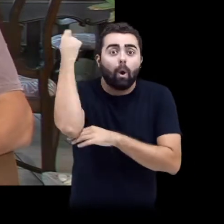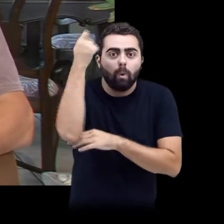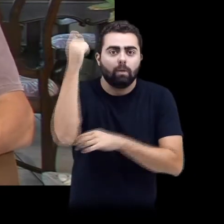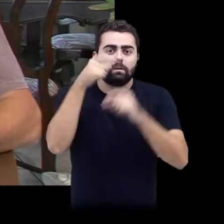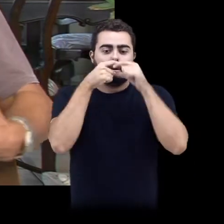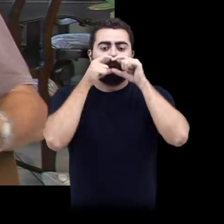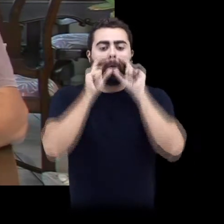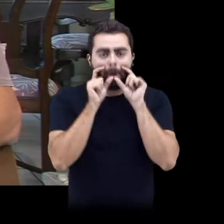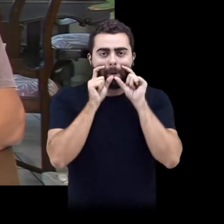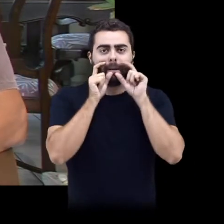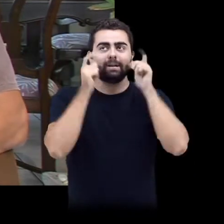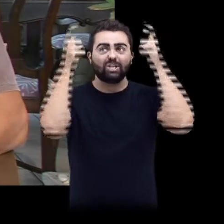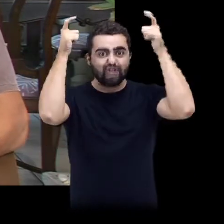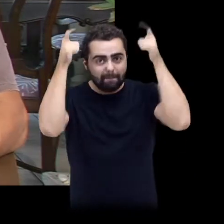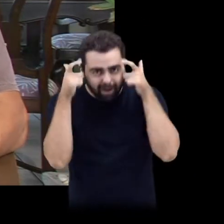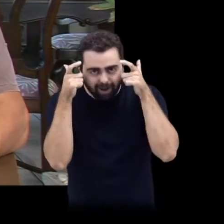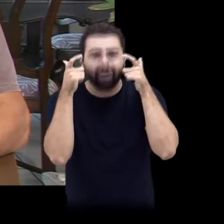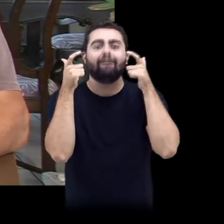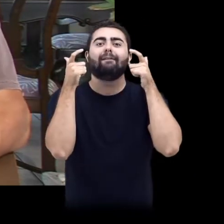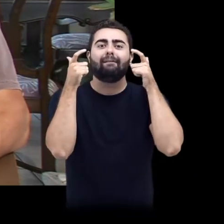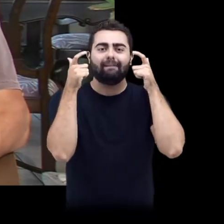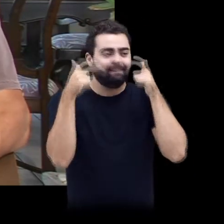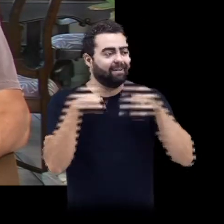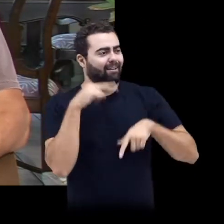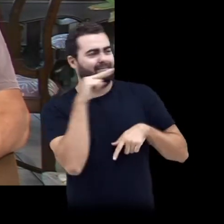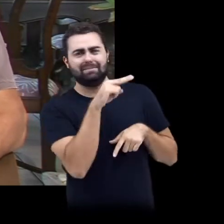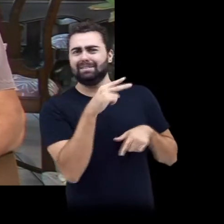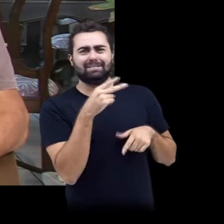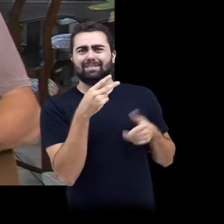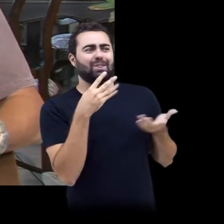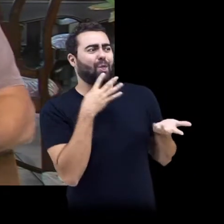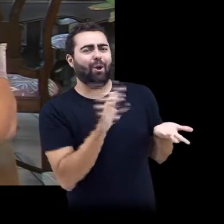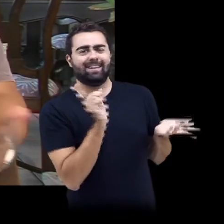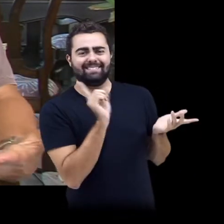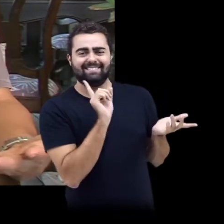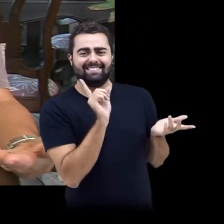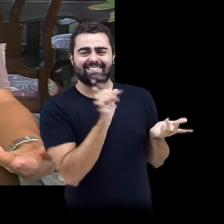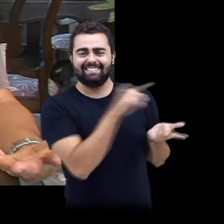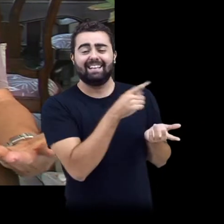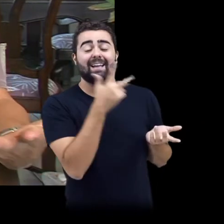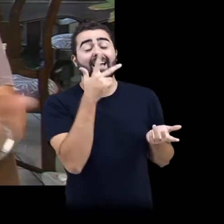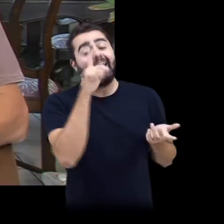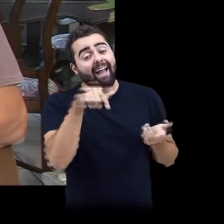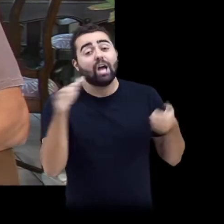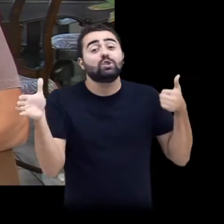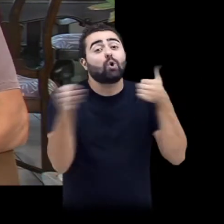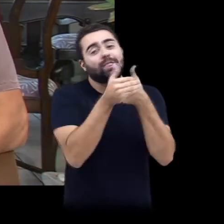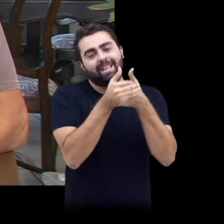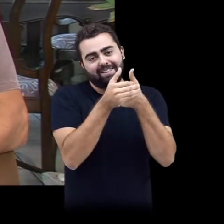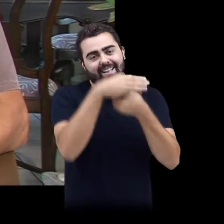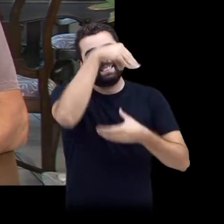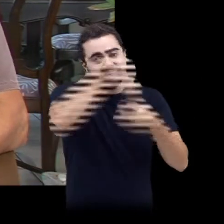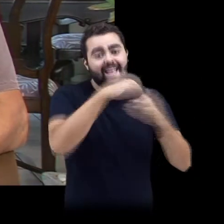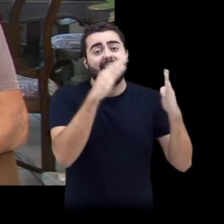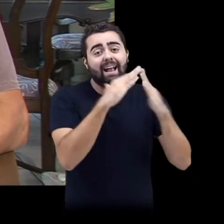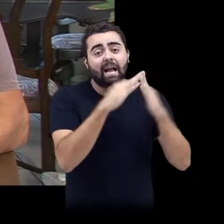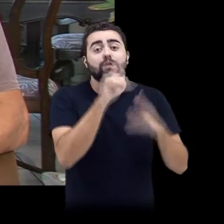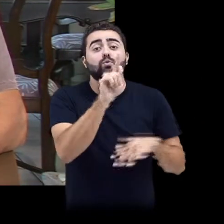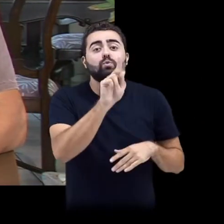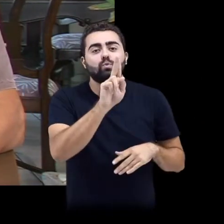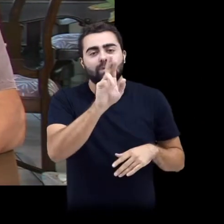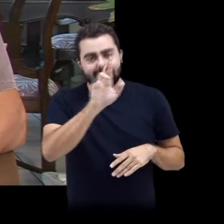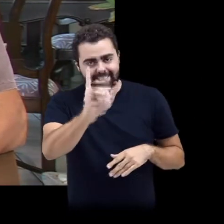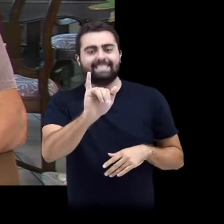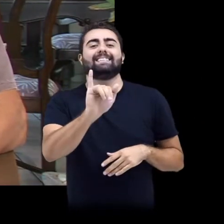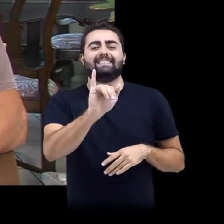peão, chapéu na cabeça. Aí eu surpreendi onde ele estava se escondendo, assim, né? Que era na casa de guri. Aí